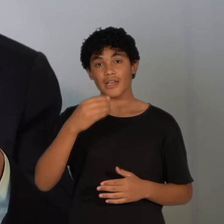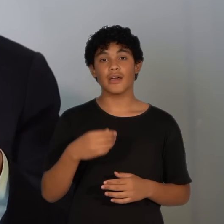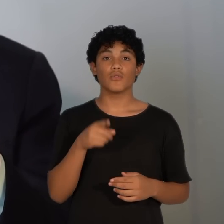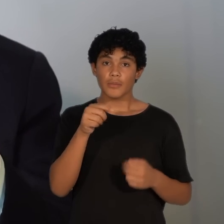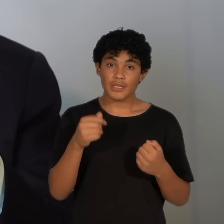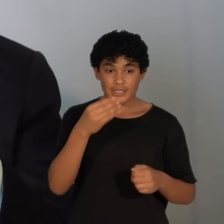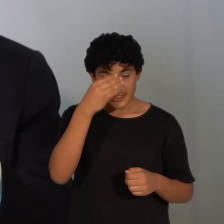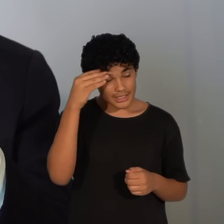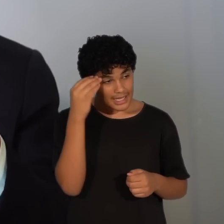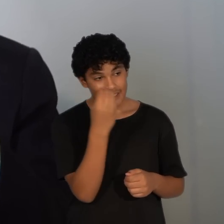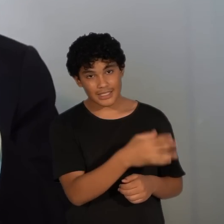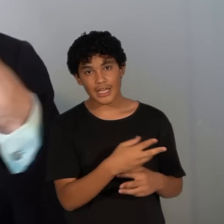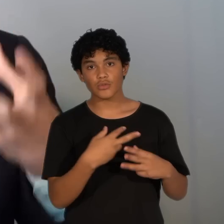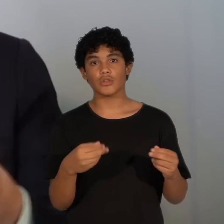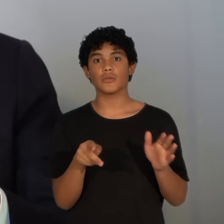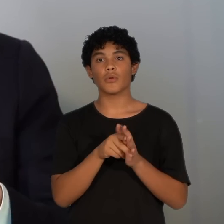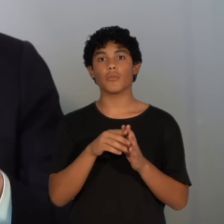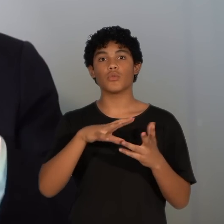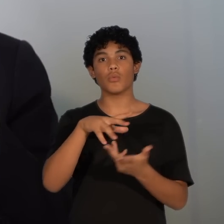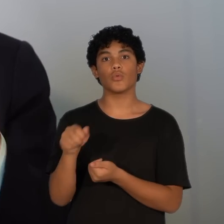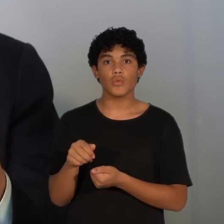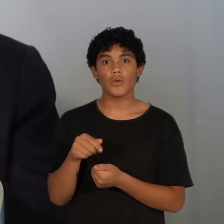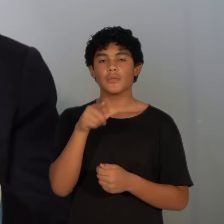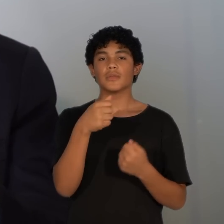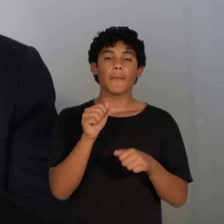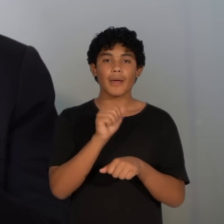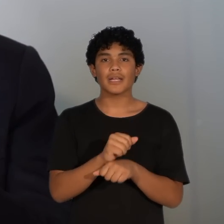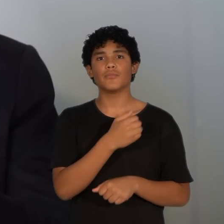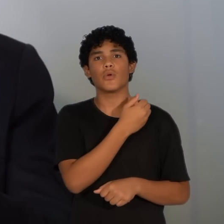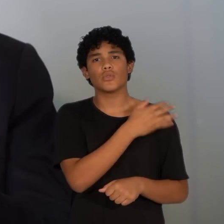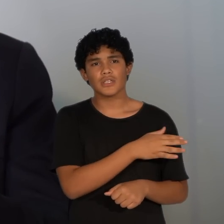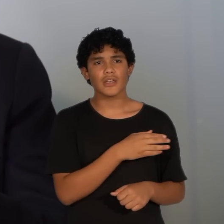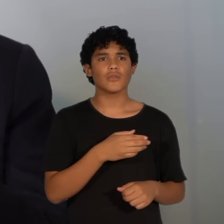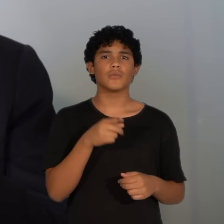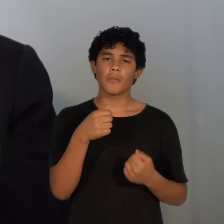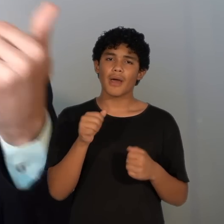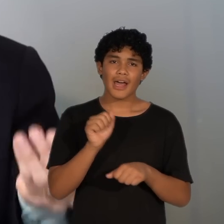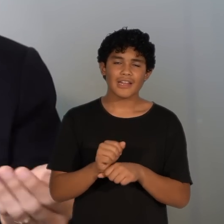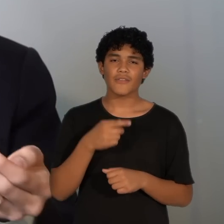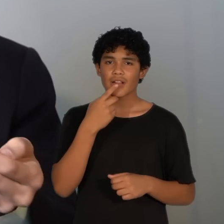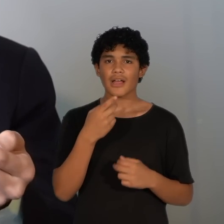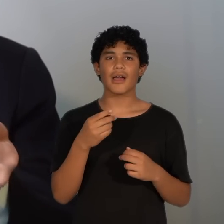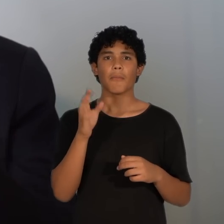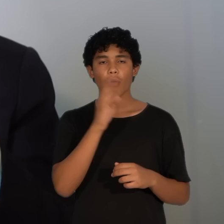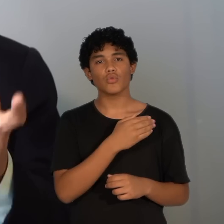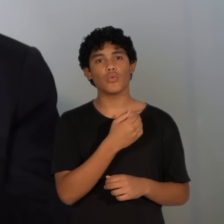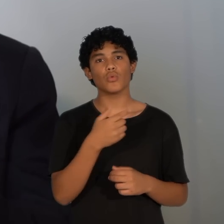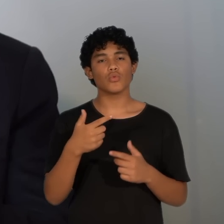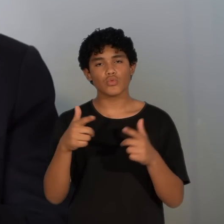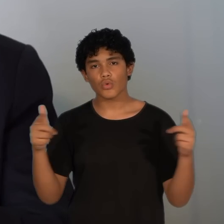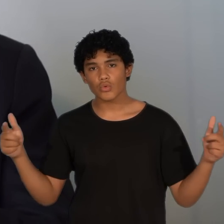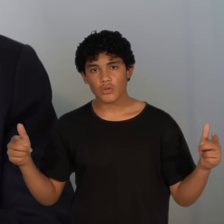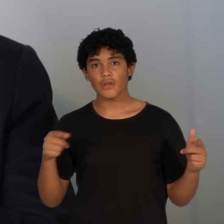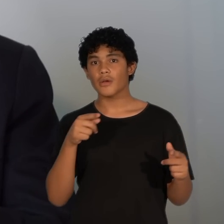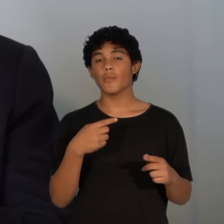das coisas do mundo, e parar de preconceitos, de teorias erradas, falar mal do próximo, julgamentos. Isso não vai levar